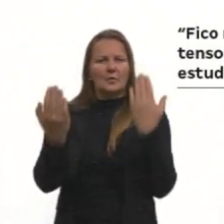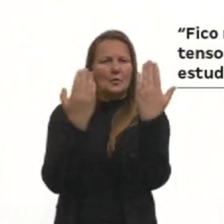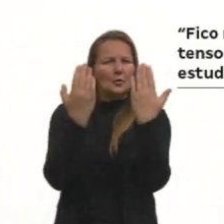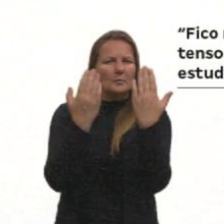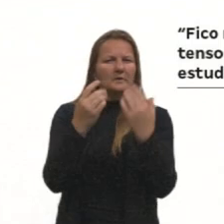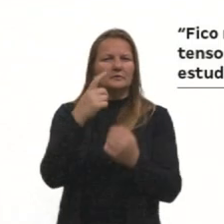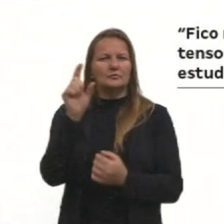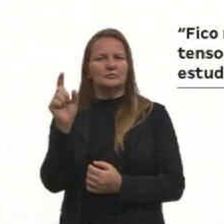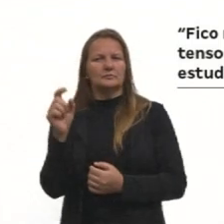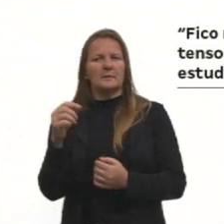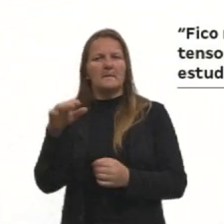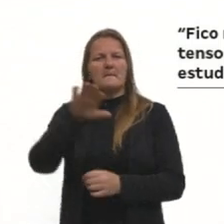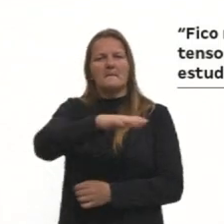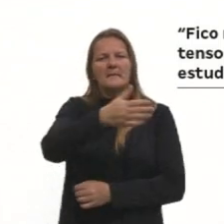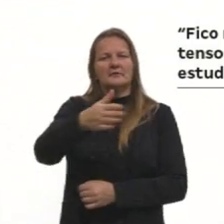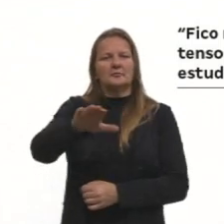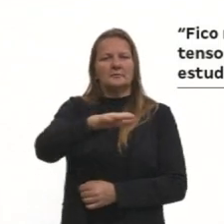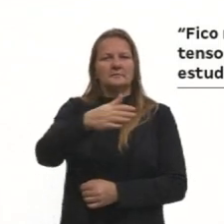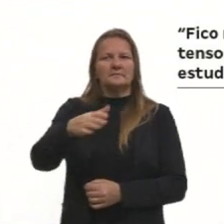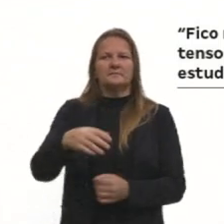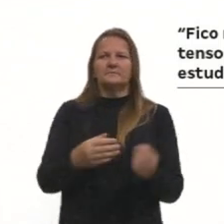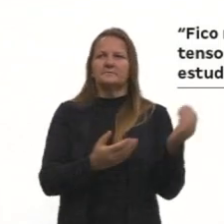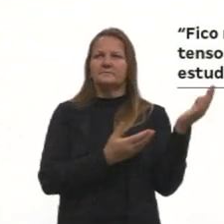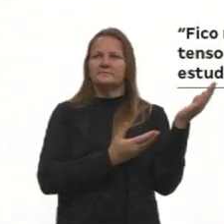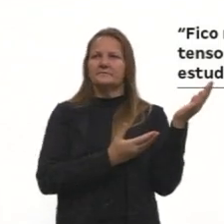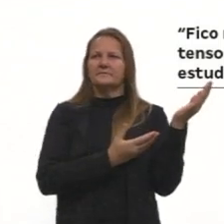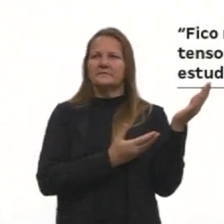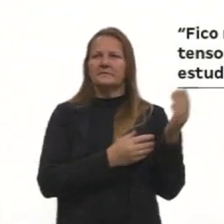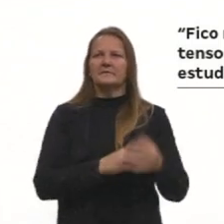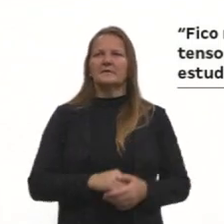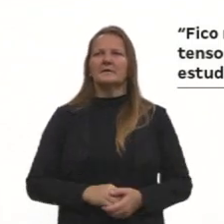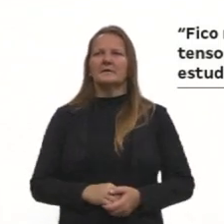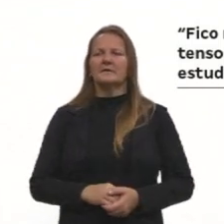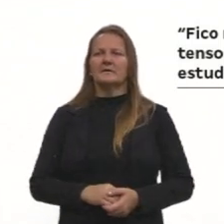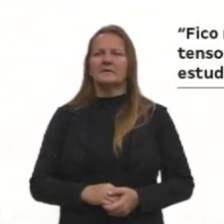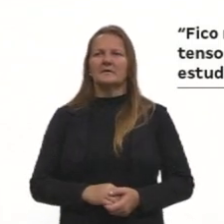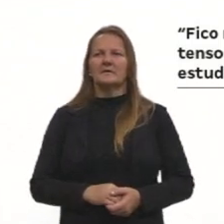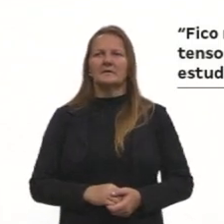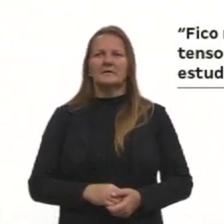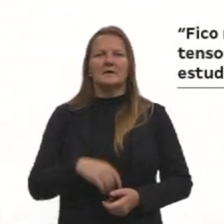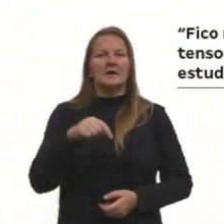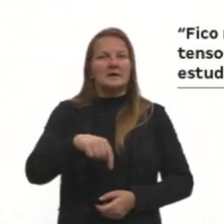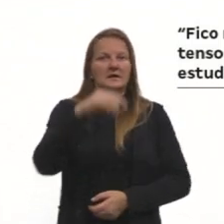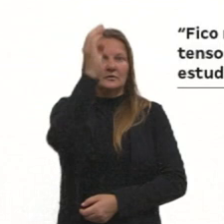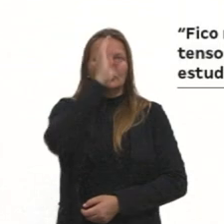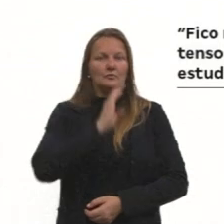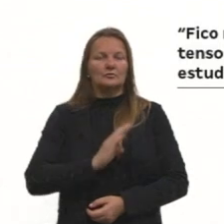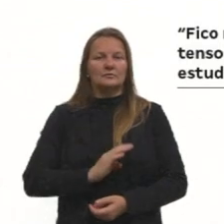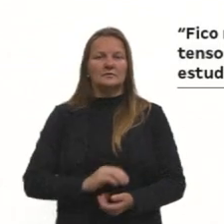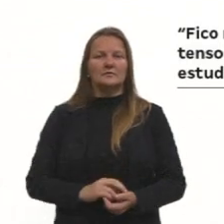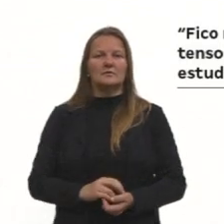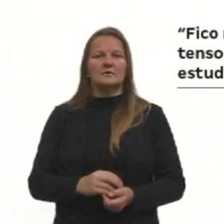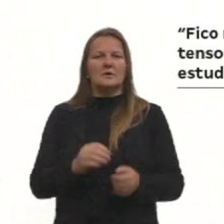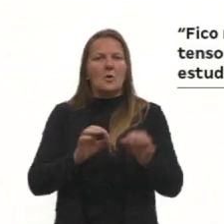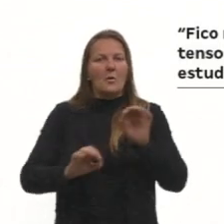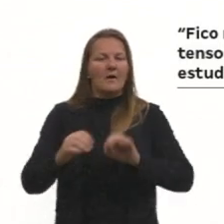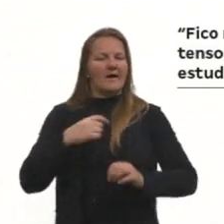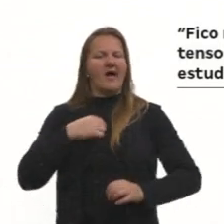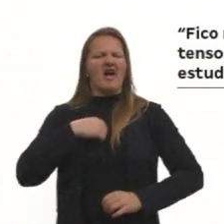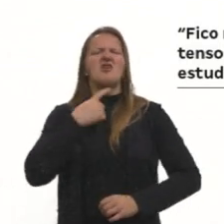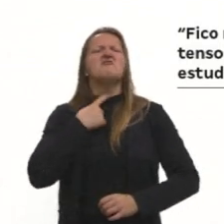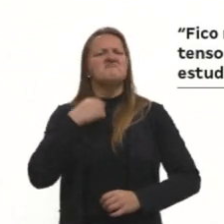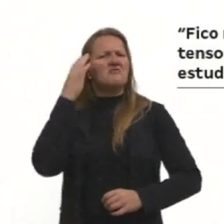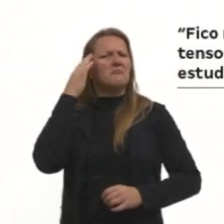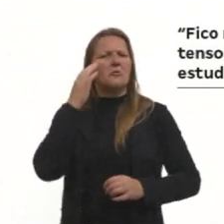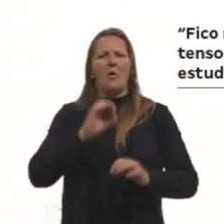com a média nós temos em comparação do órgão do Brasil né Mesmo quando eu estou preparado para um teste